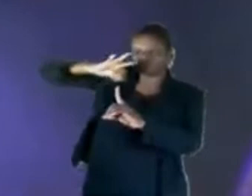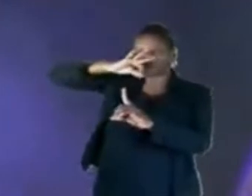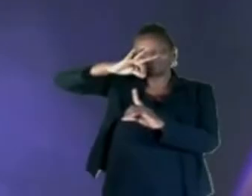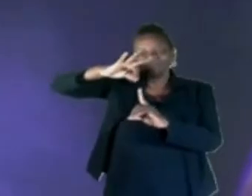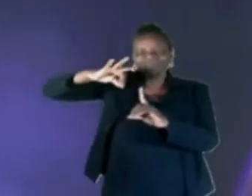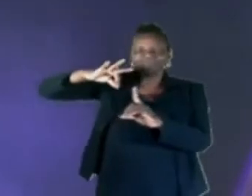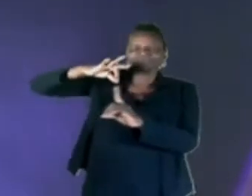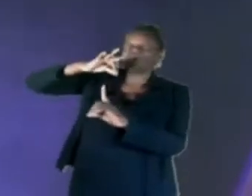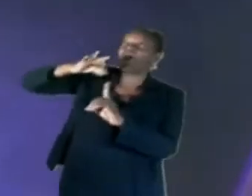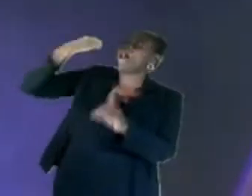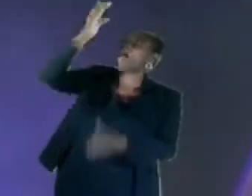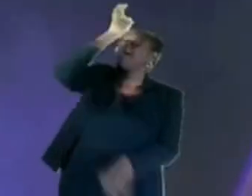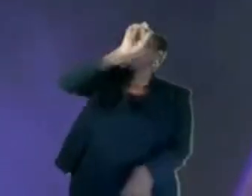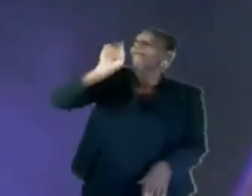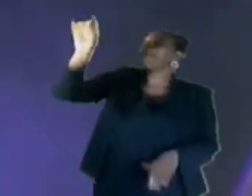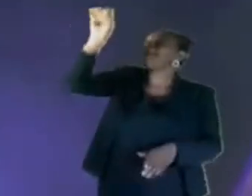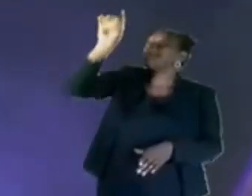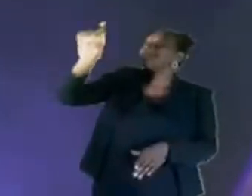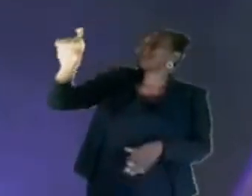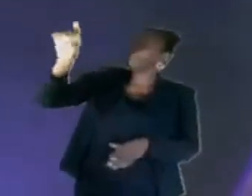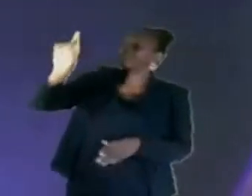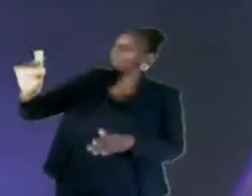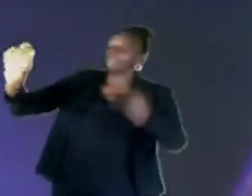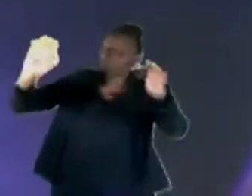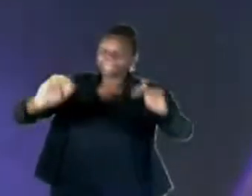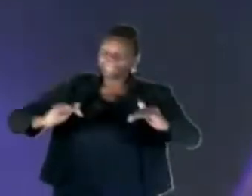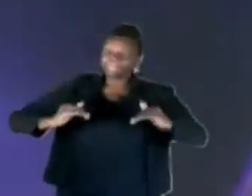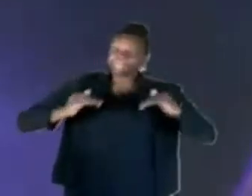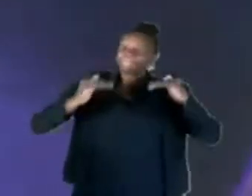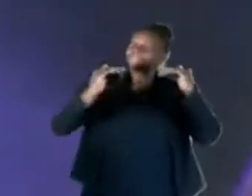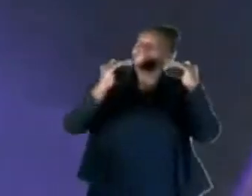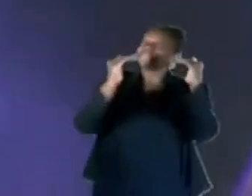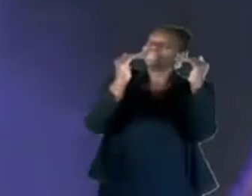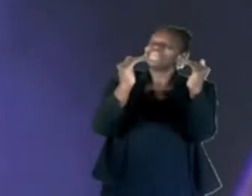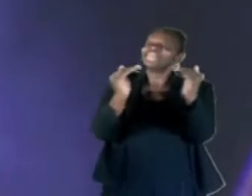santo, santo. Oh Deus altíssimo, habita em